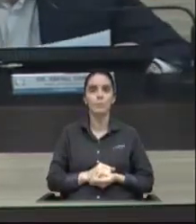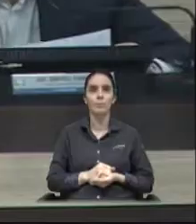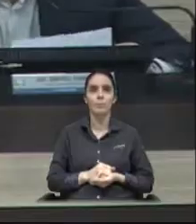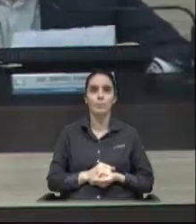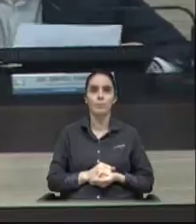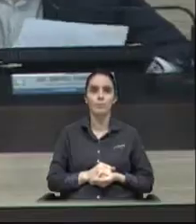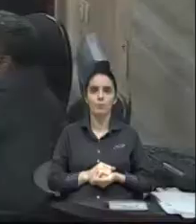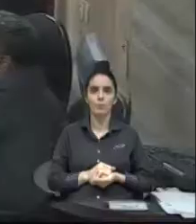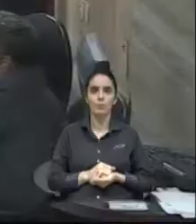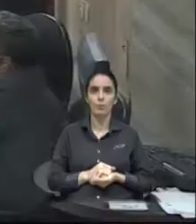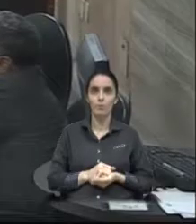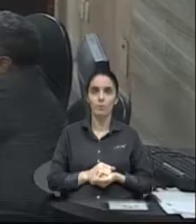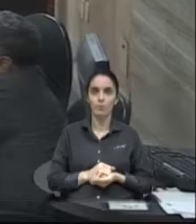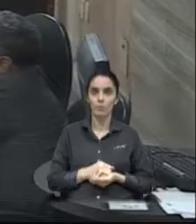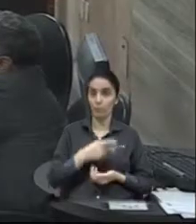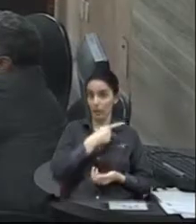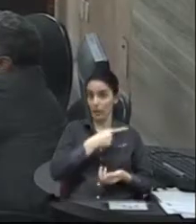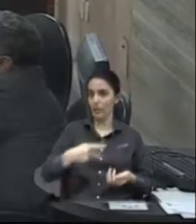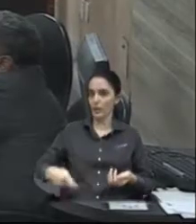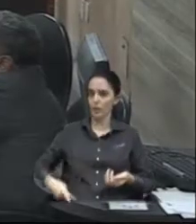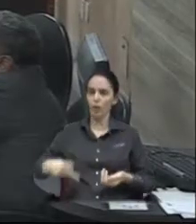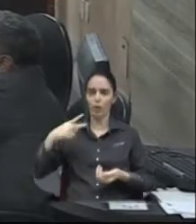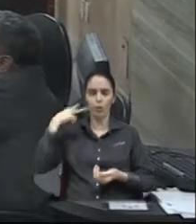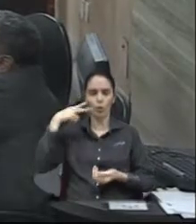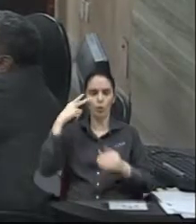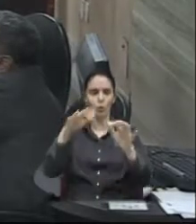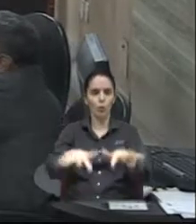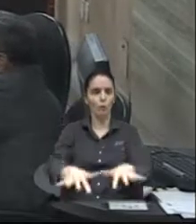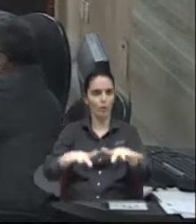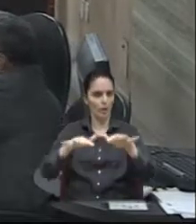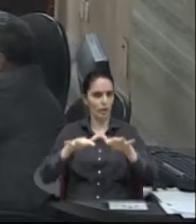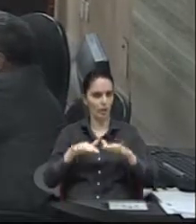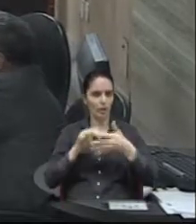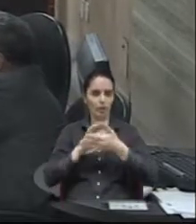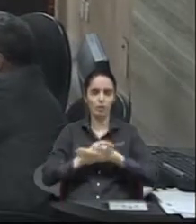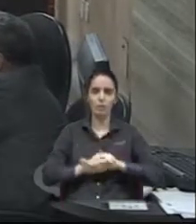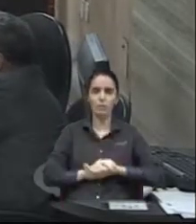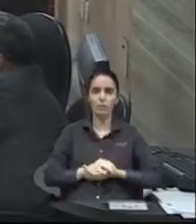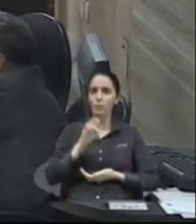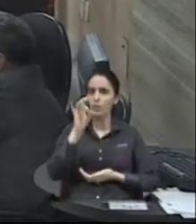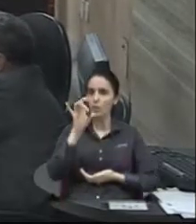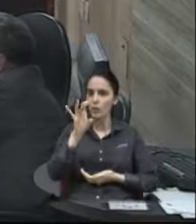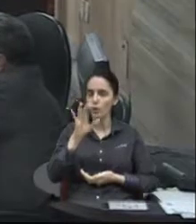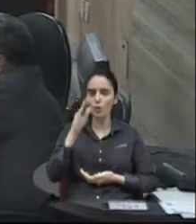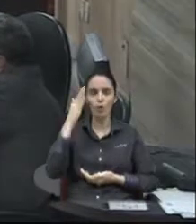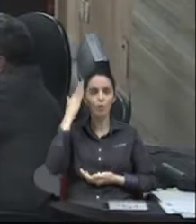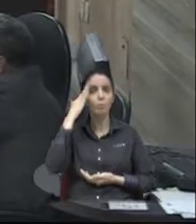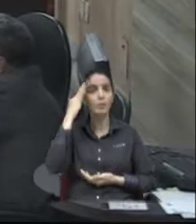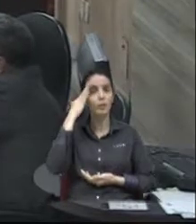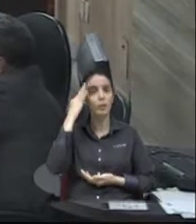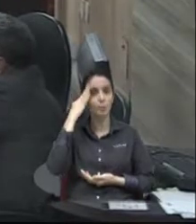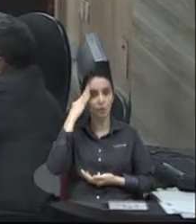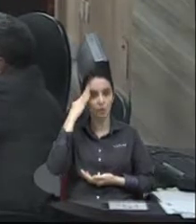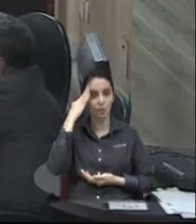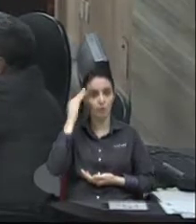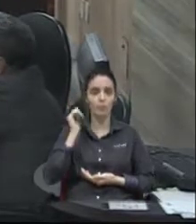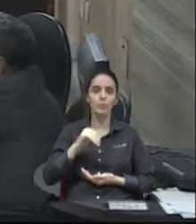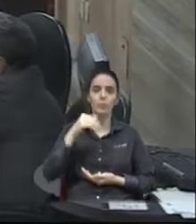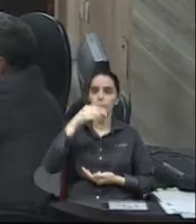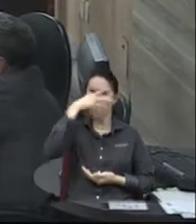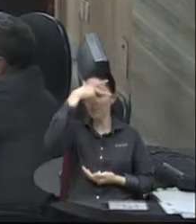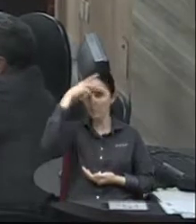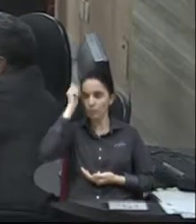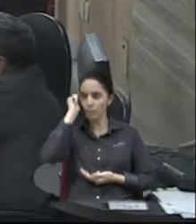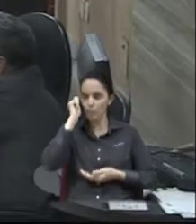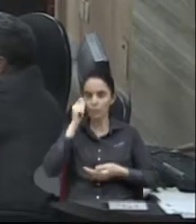lanche presidente novos bares platéia presente é apenas para requerer a prefeitura um